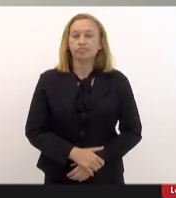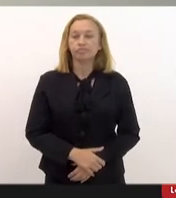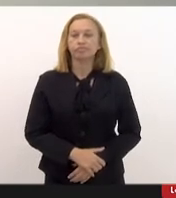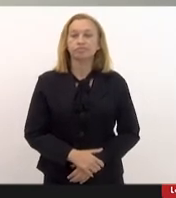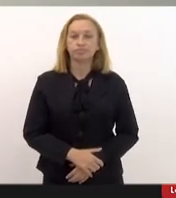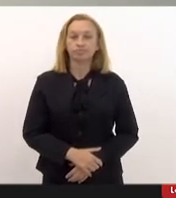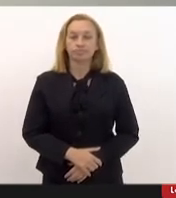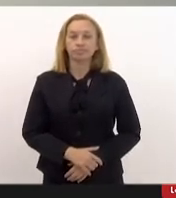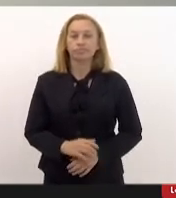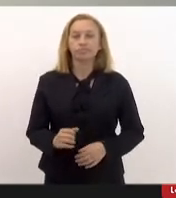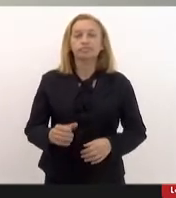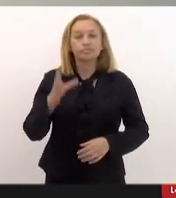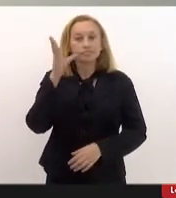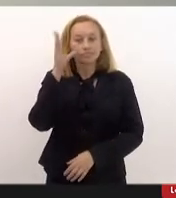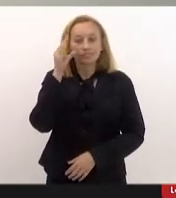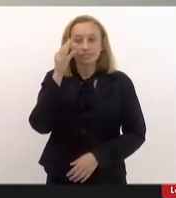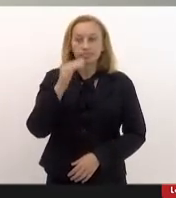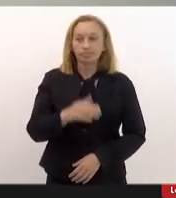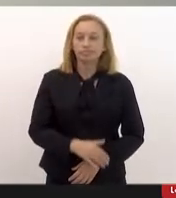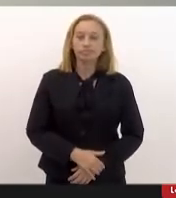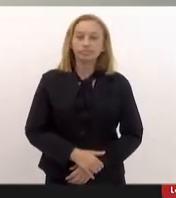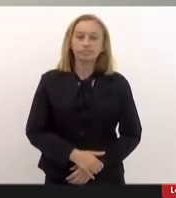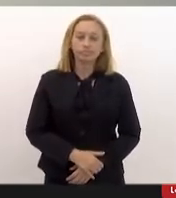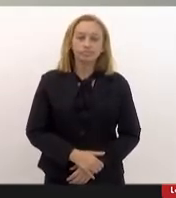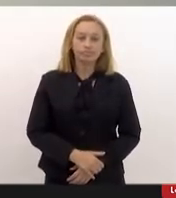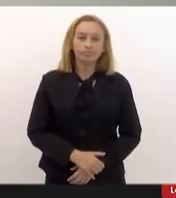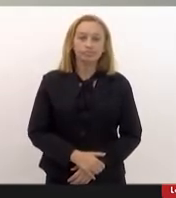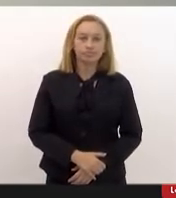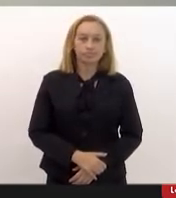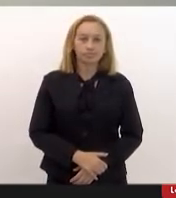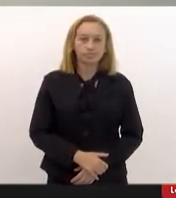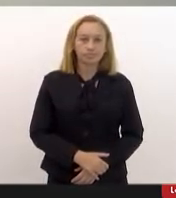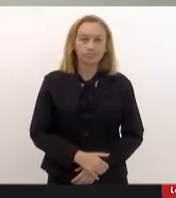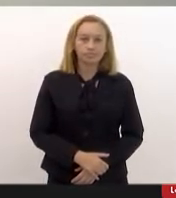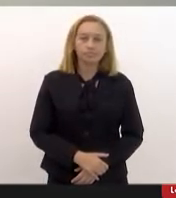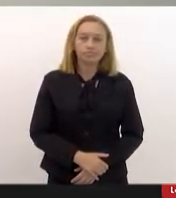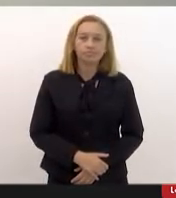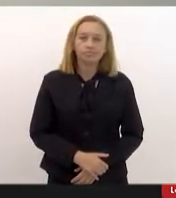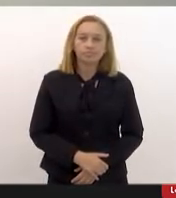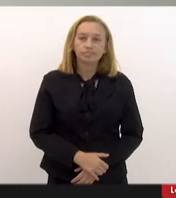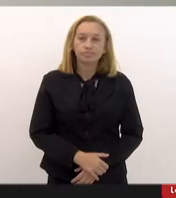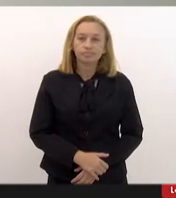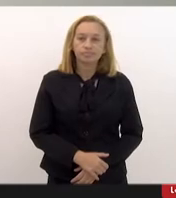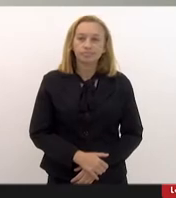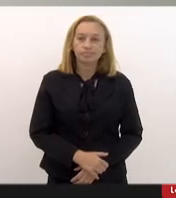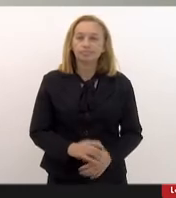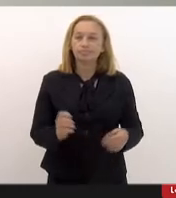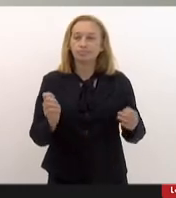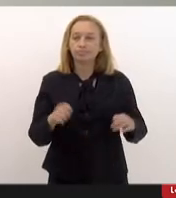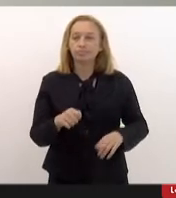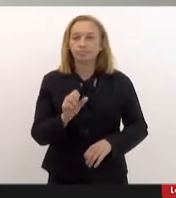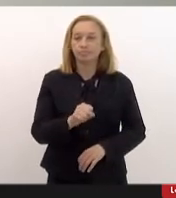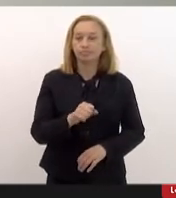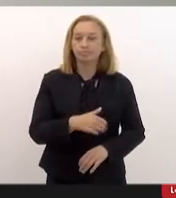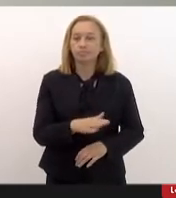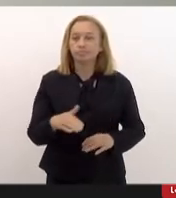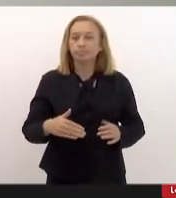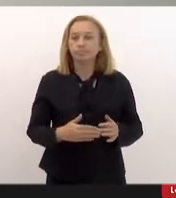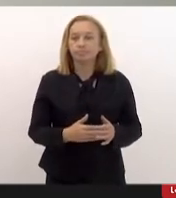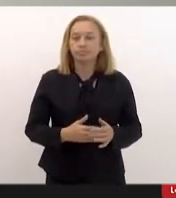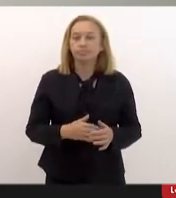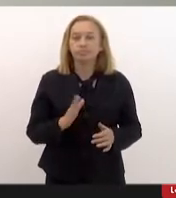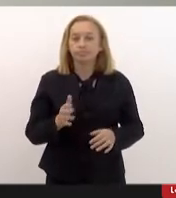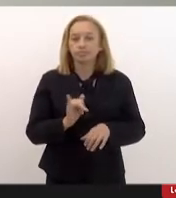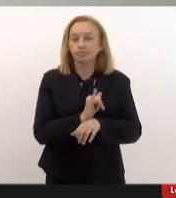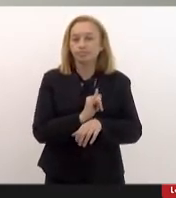senhores e total interesse em fazer com que o arco, de fato, atinja o potencial todo que foi